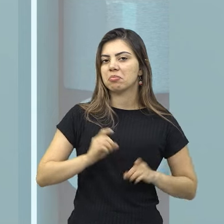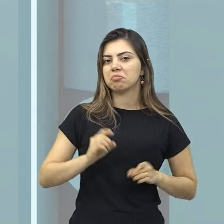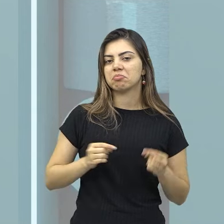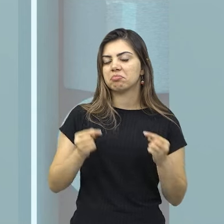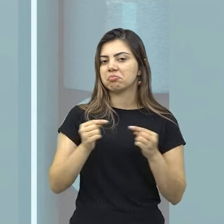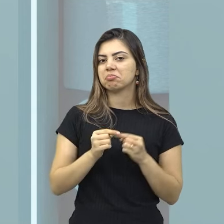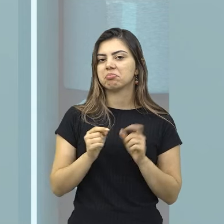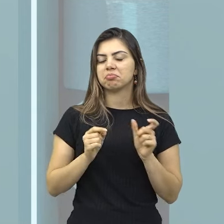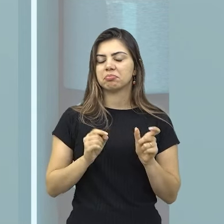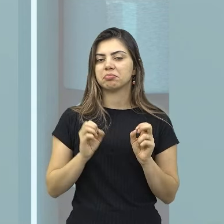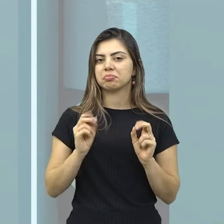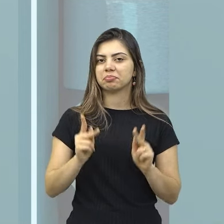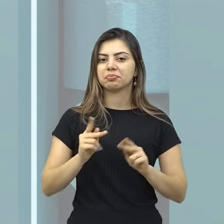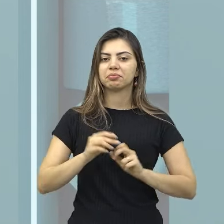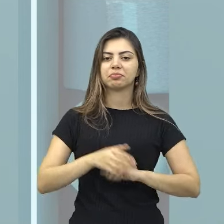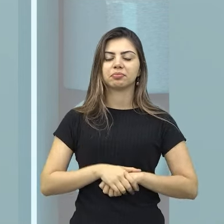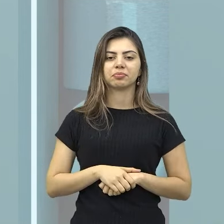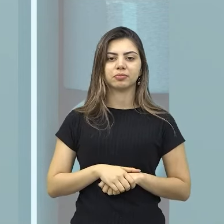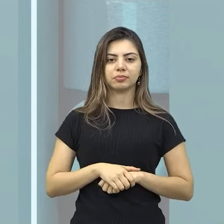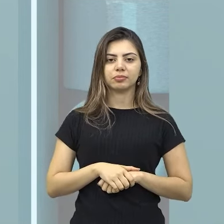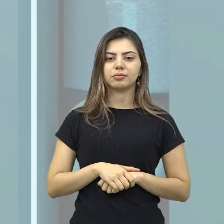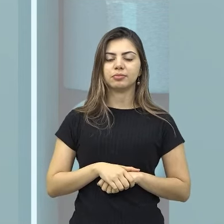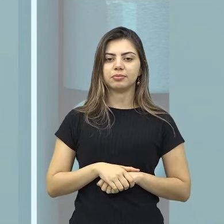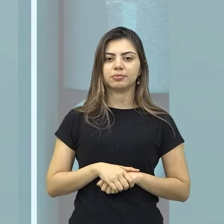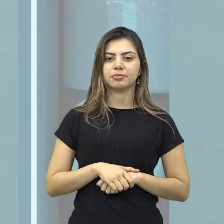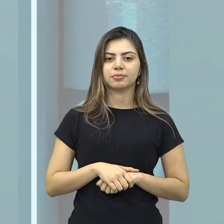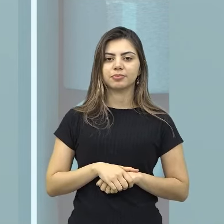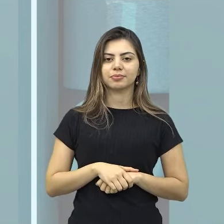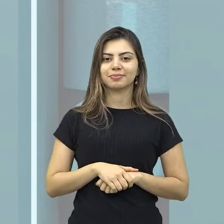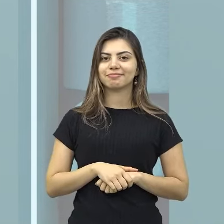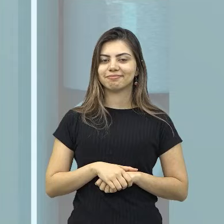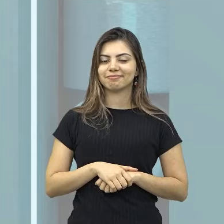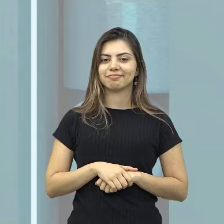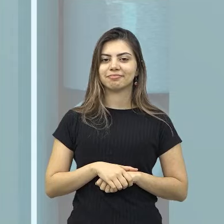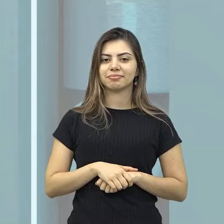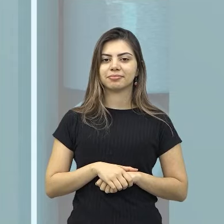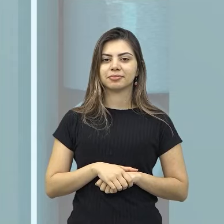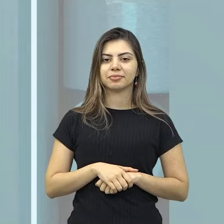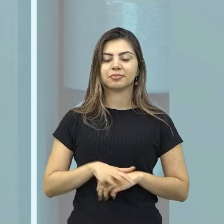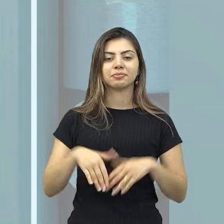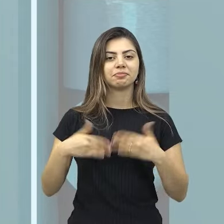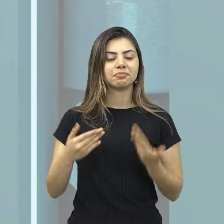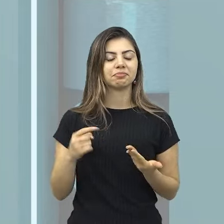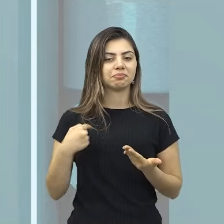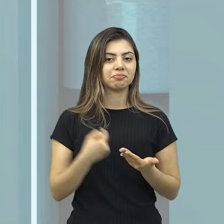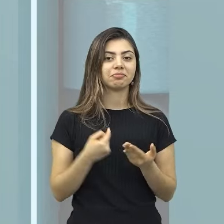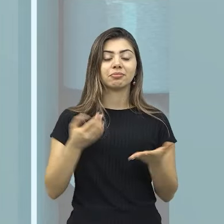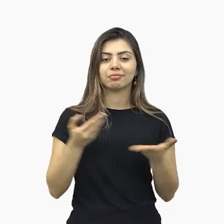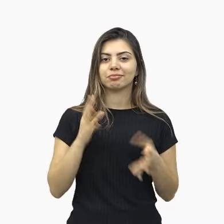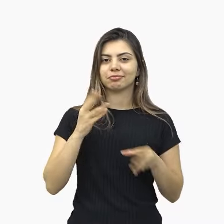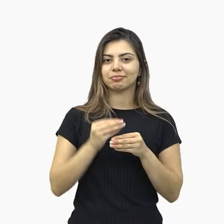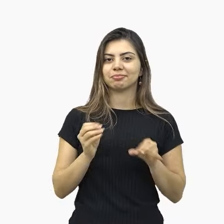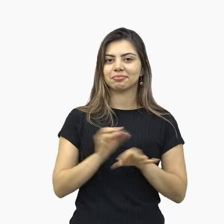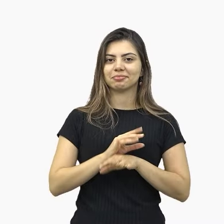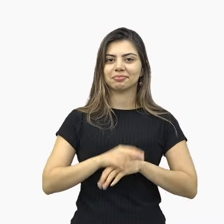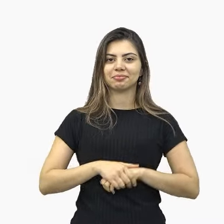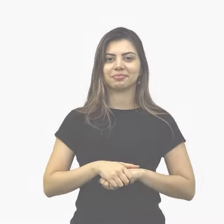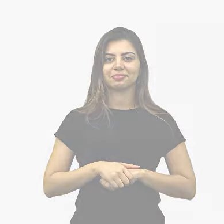Então, a palavra cousin pode ser usada para os dois, ok? Então, nós finalizamos por aqui.